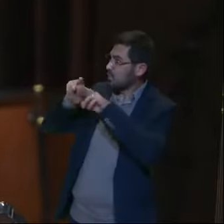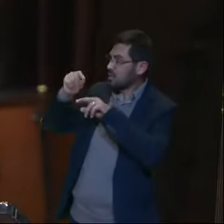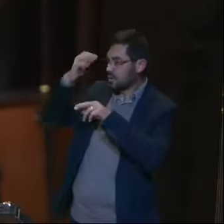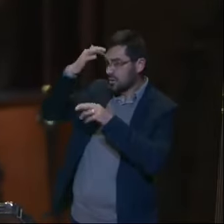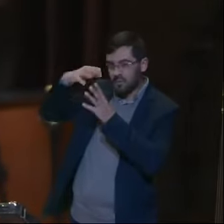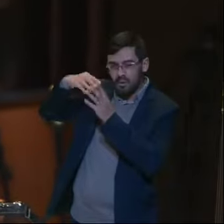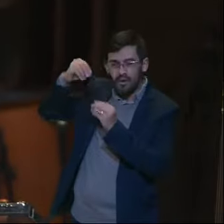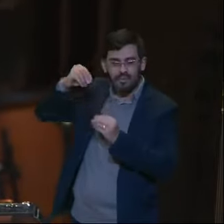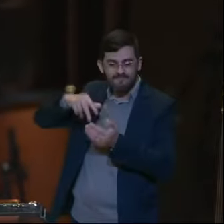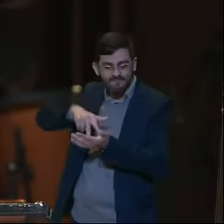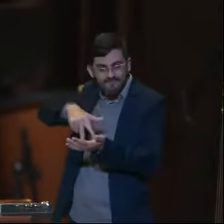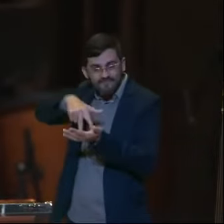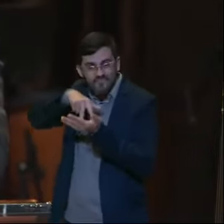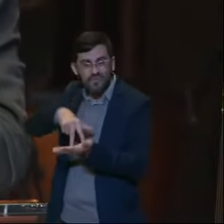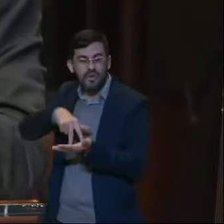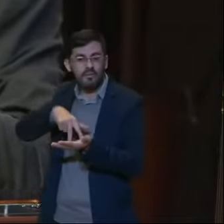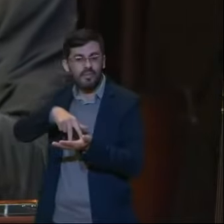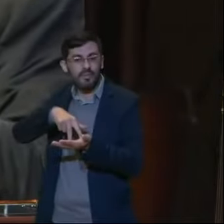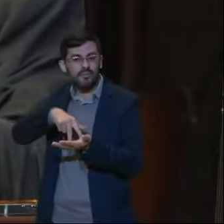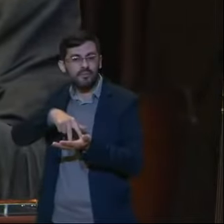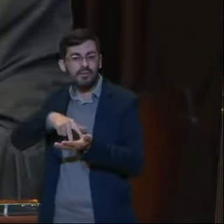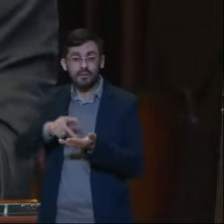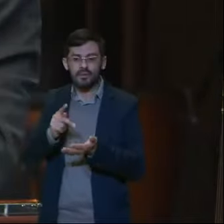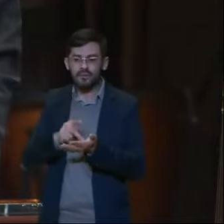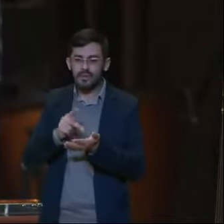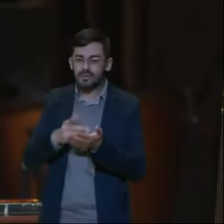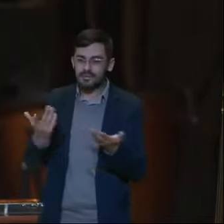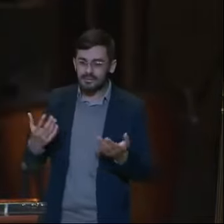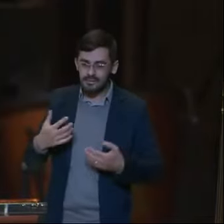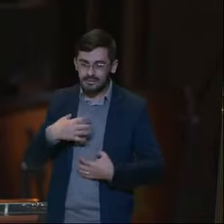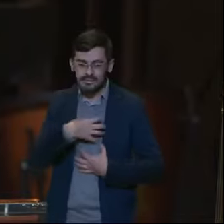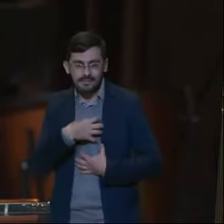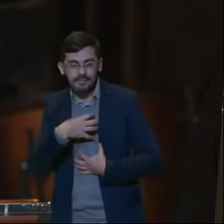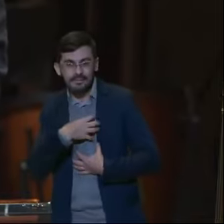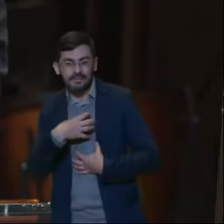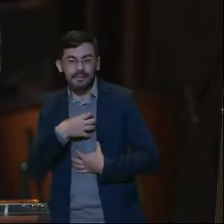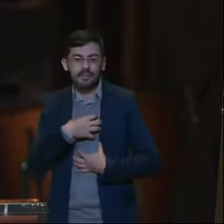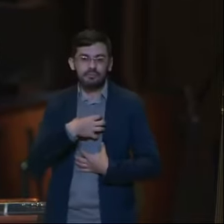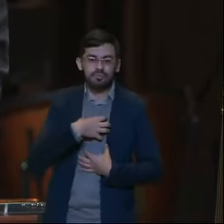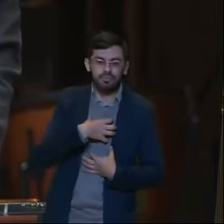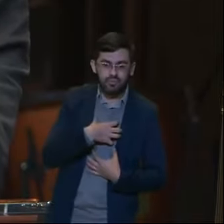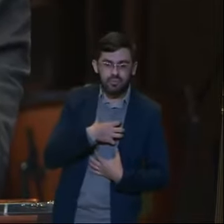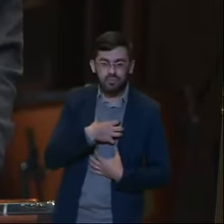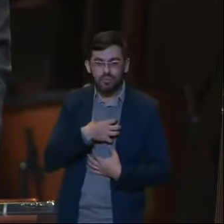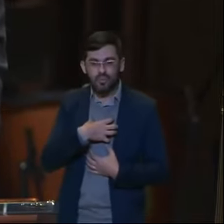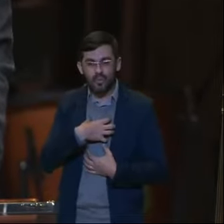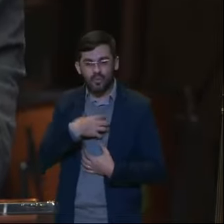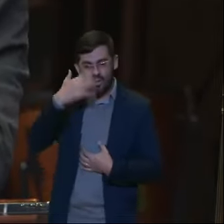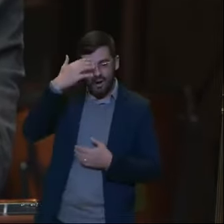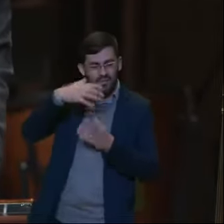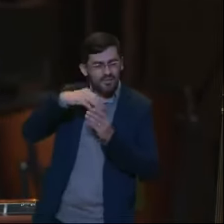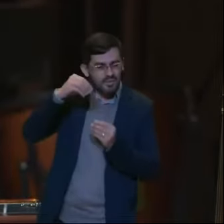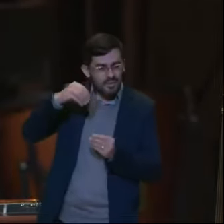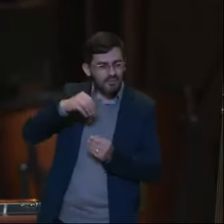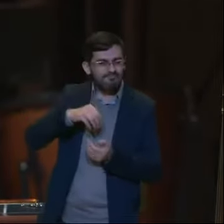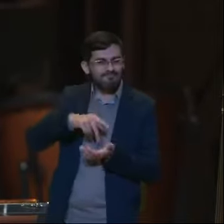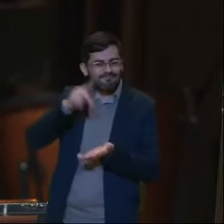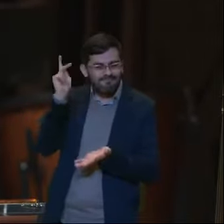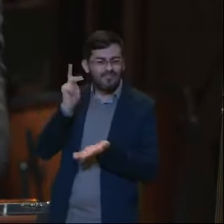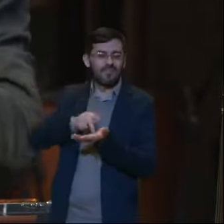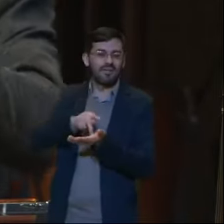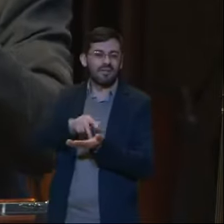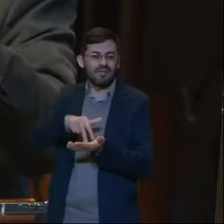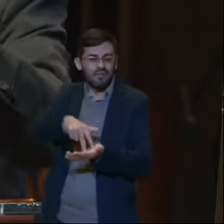espírito inabalável. Aí essa expressão da Bíblia começou a cativar meu coração: um espírito inabalável, um espírito inabalável. E aí